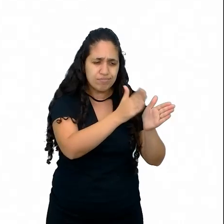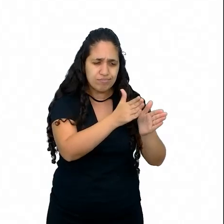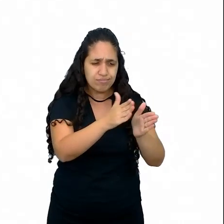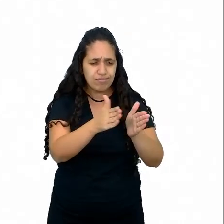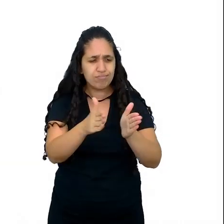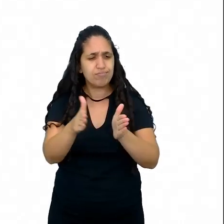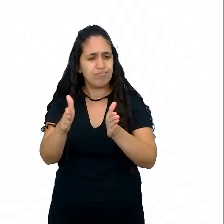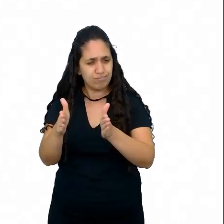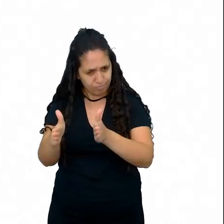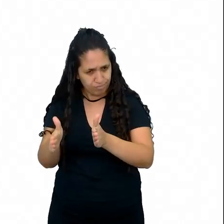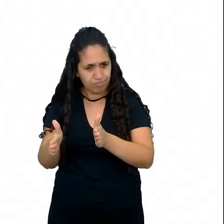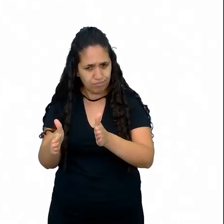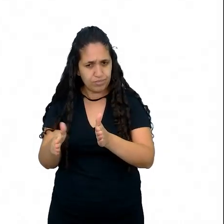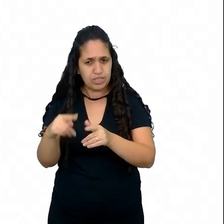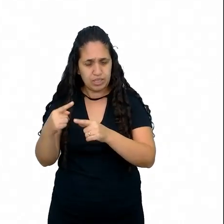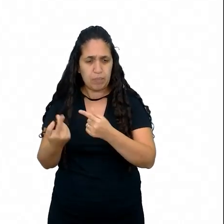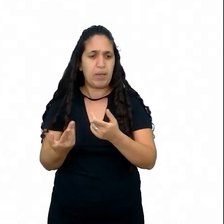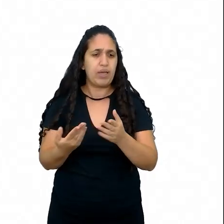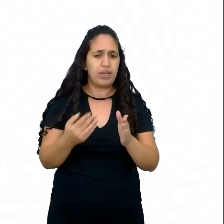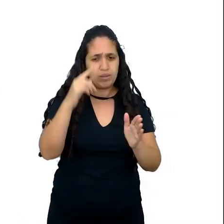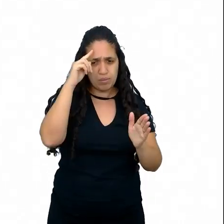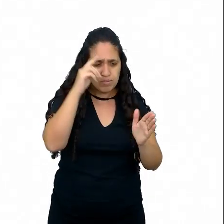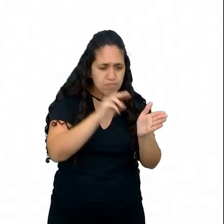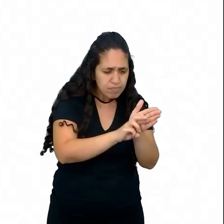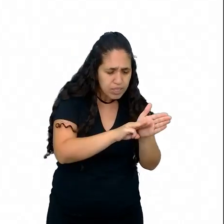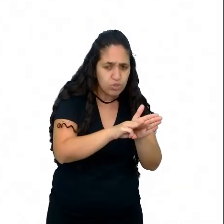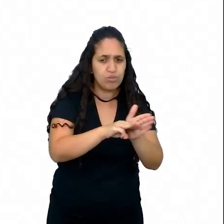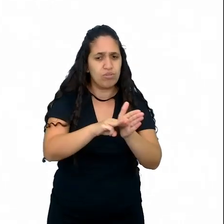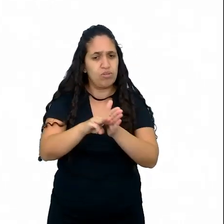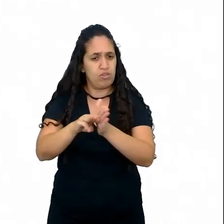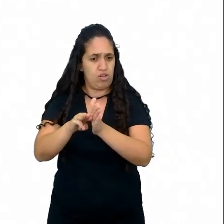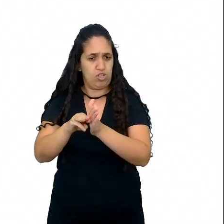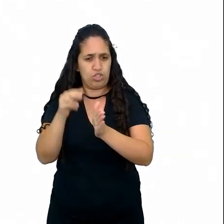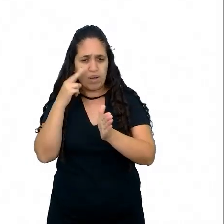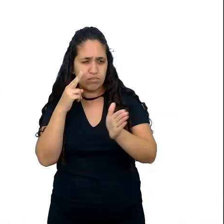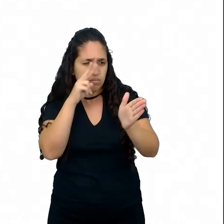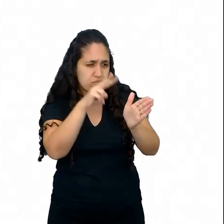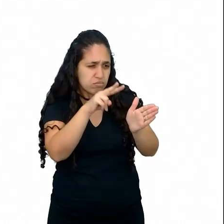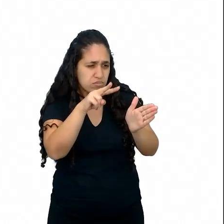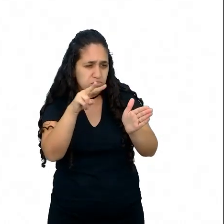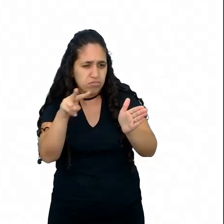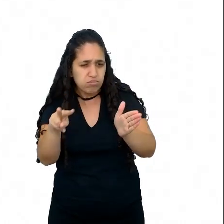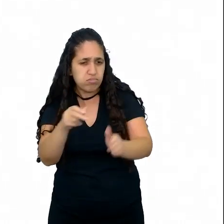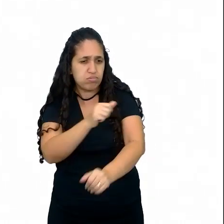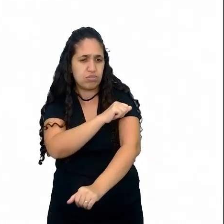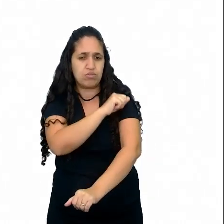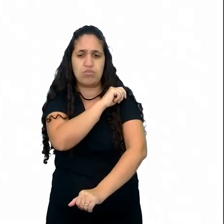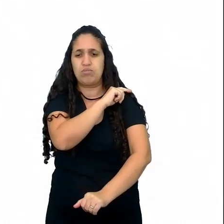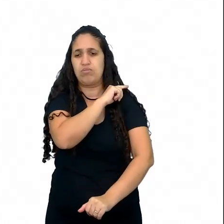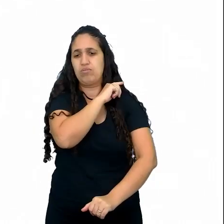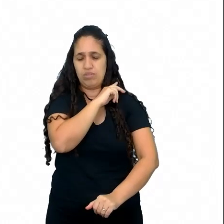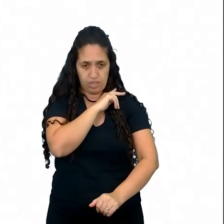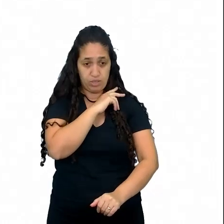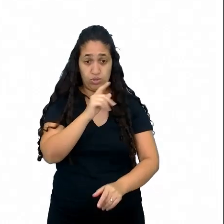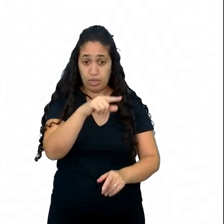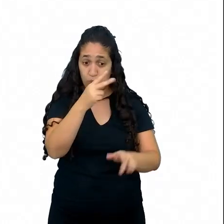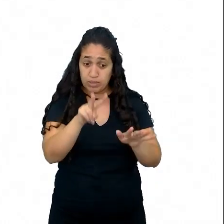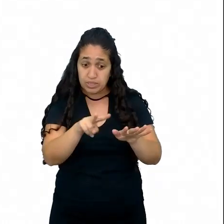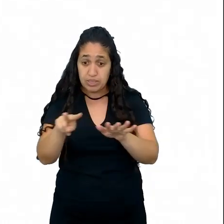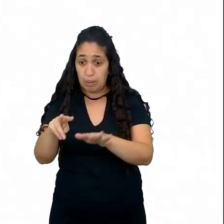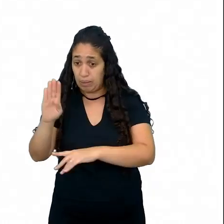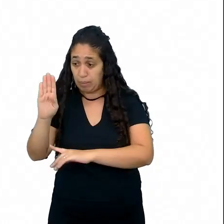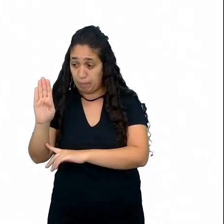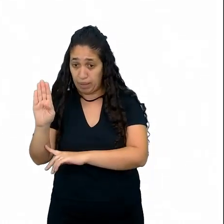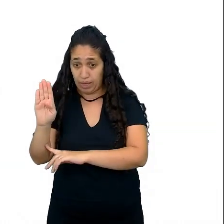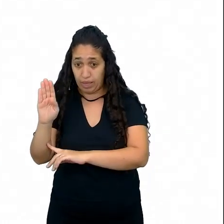discutir um pouquinho mais a parte metodológica, sem olhar especificamente para cada ano e série. Quando chega na semana B, nós estamos com um olhar